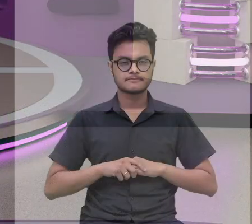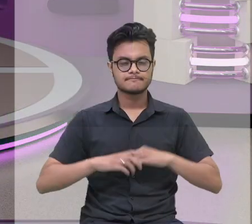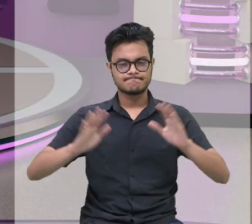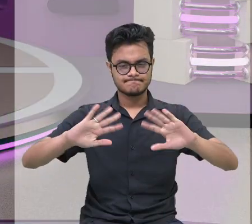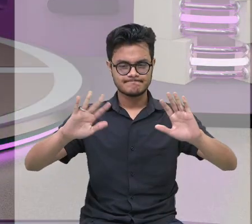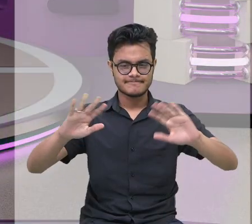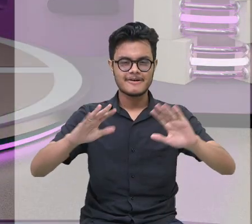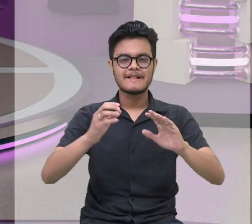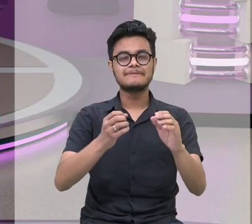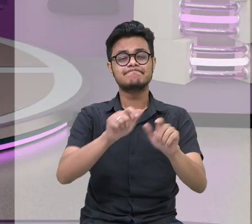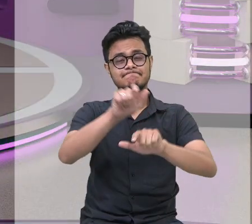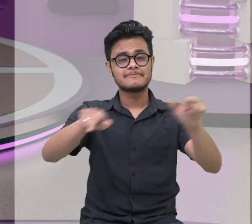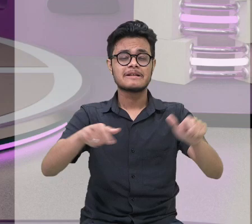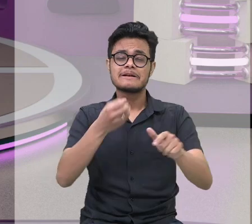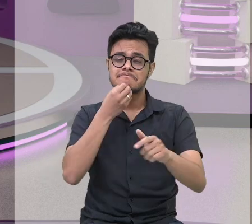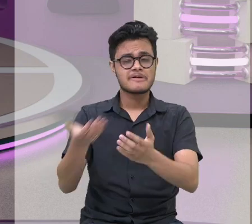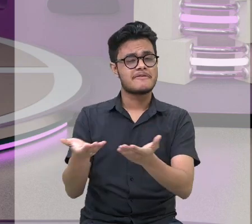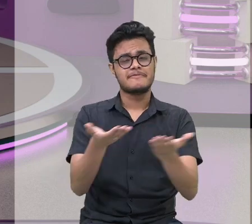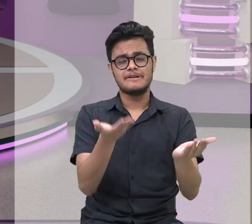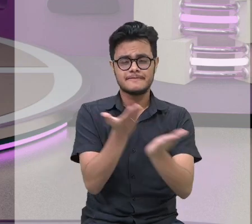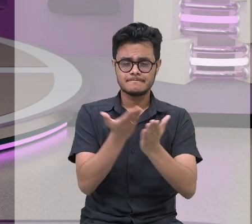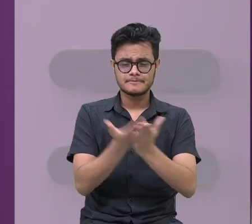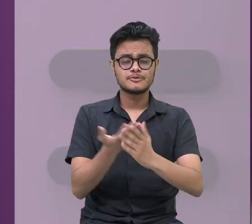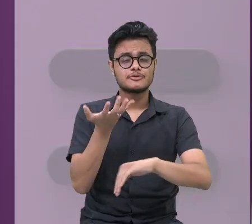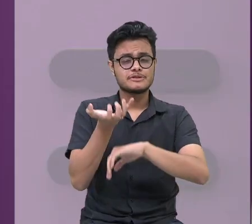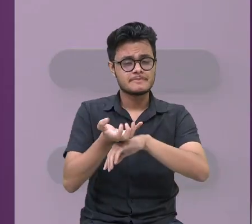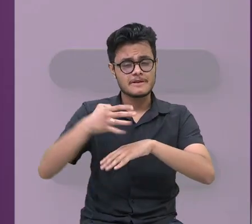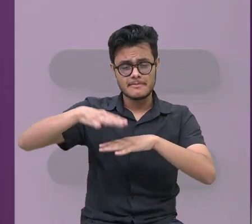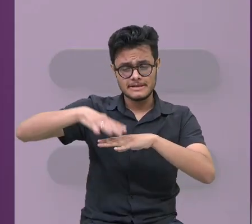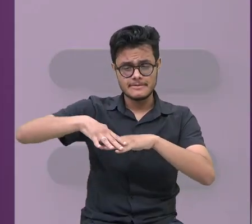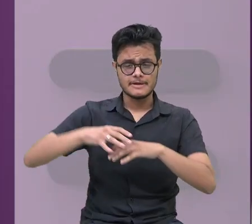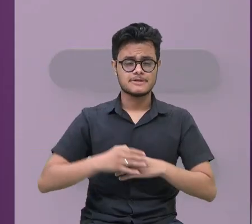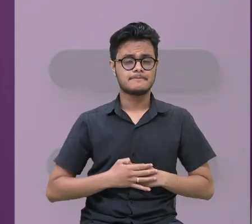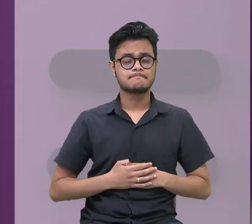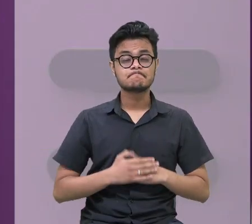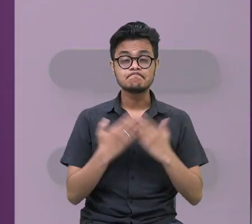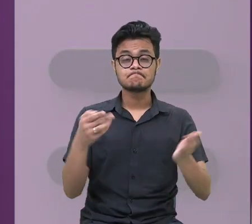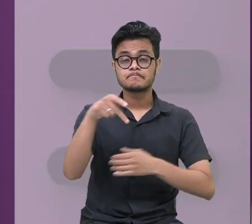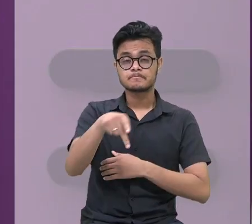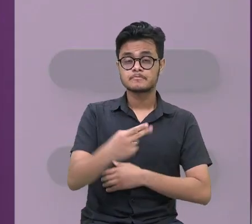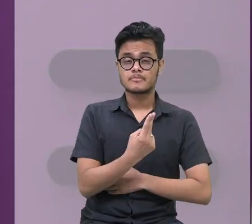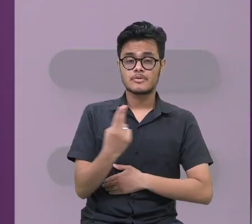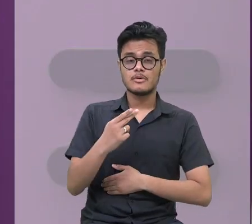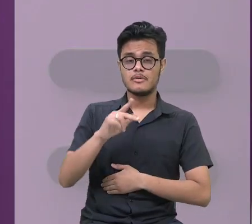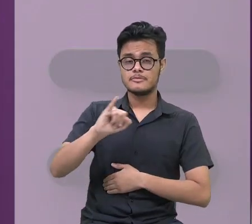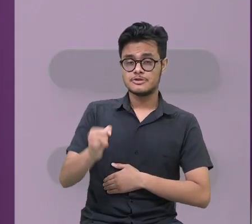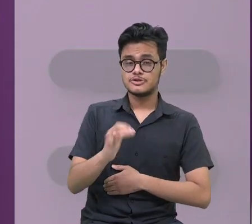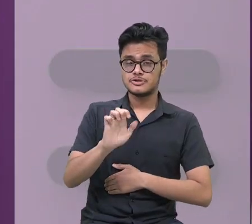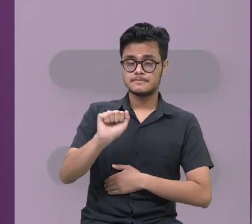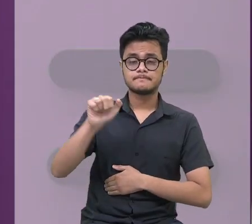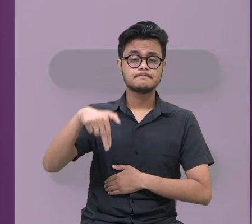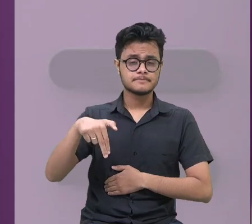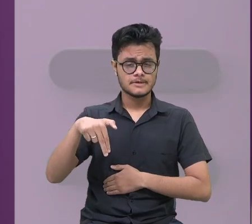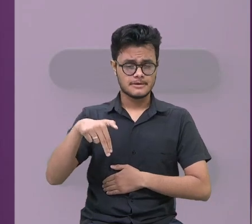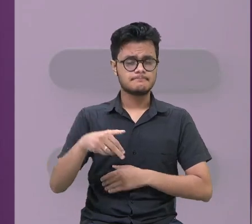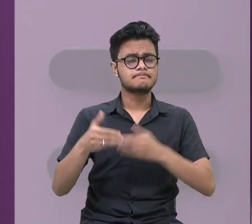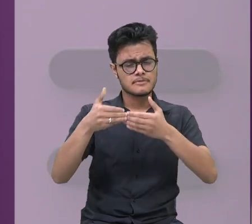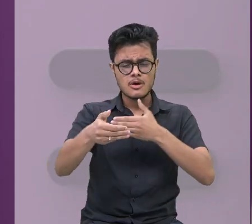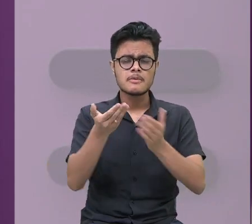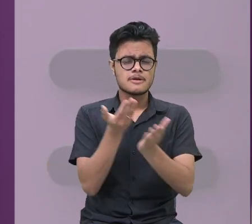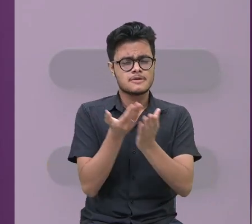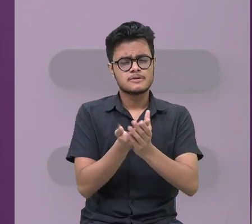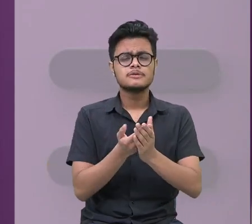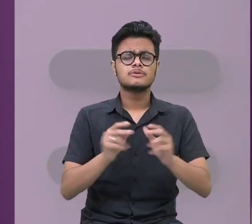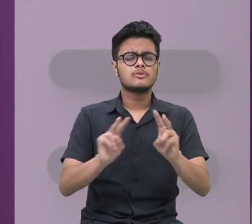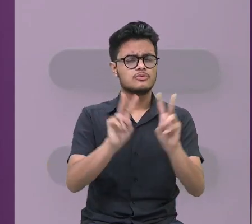Olá, alunos, sejam todos bem-vindos a mais uma aula de matemática. Professor Jean Nobre por aqui para darmos início